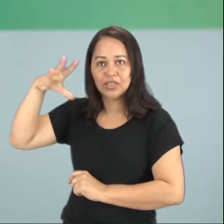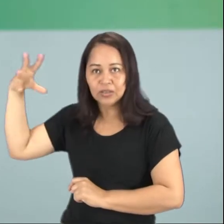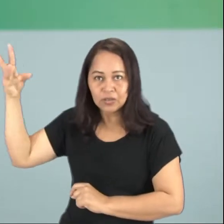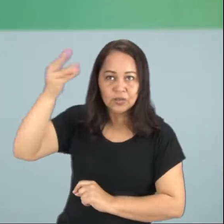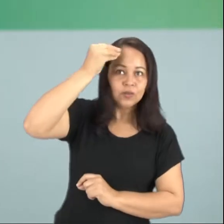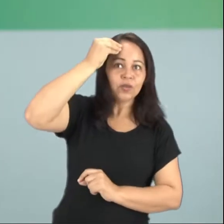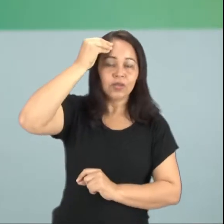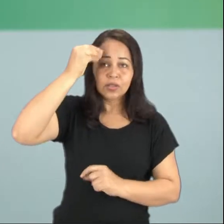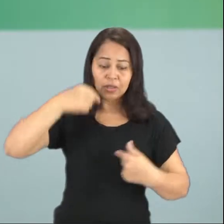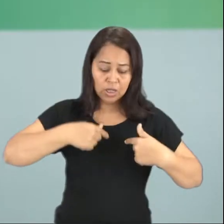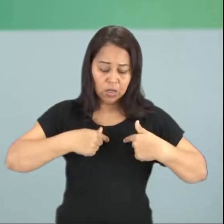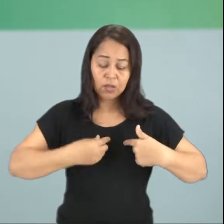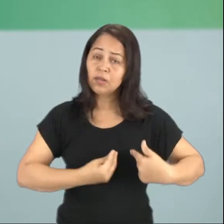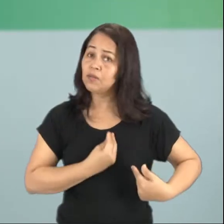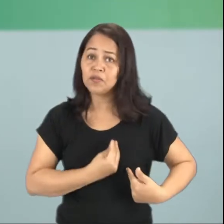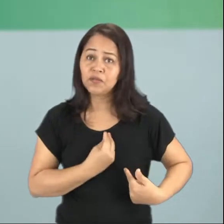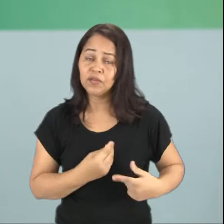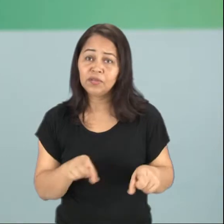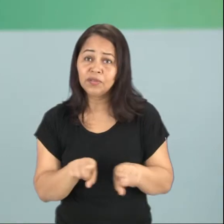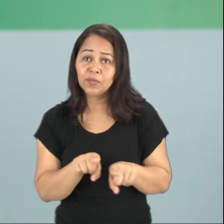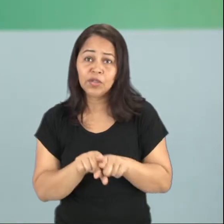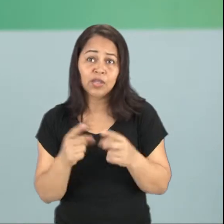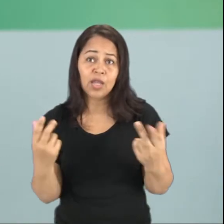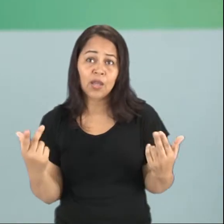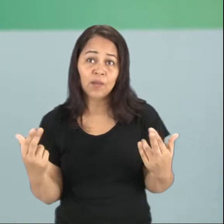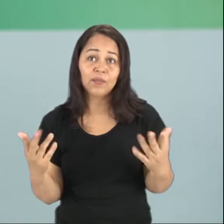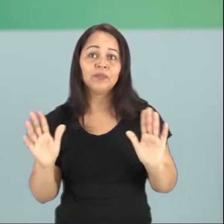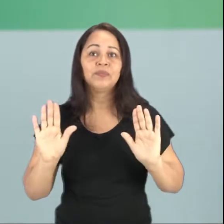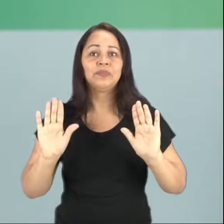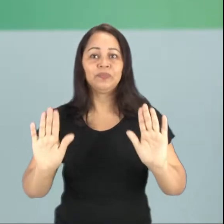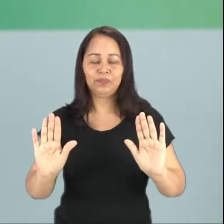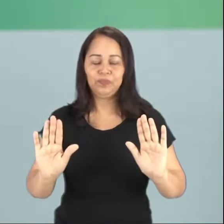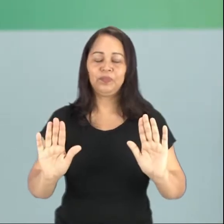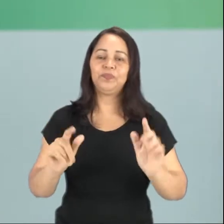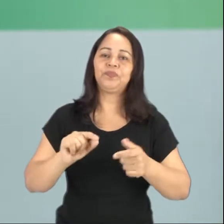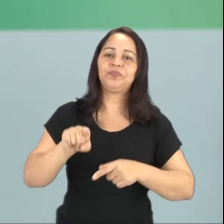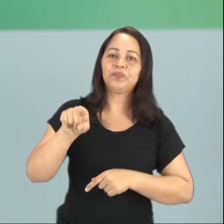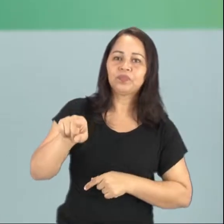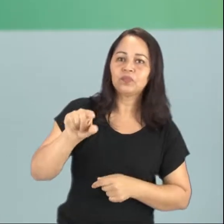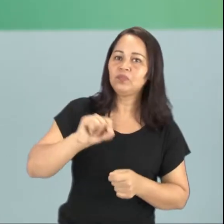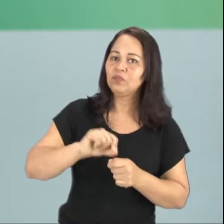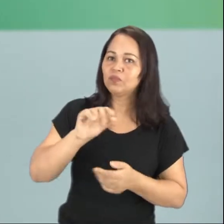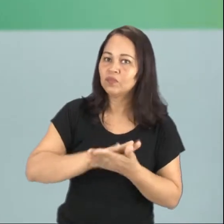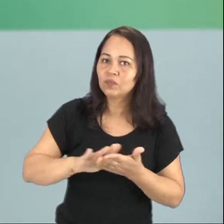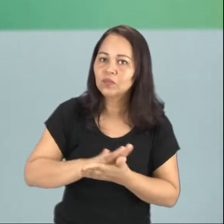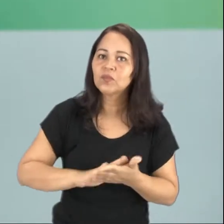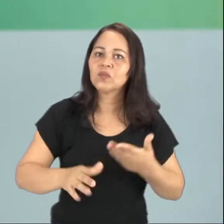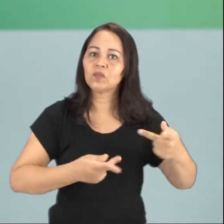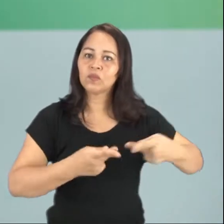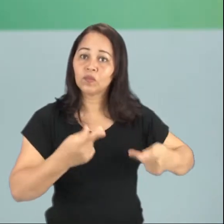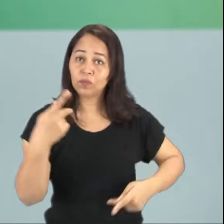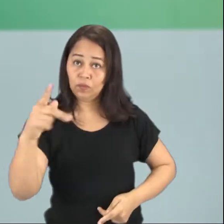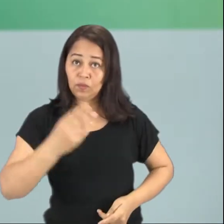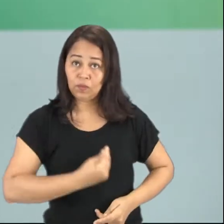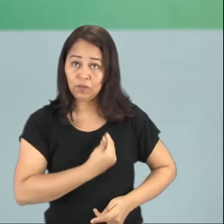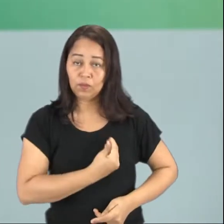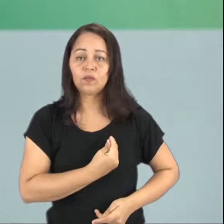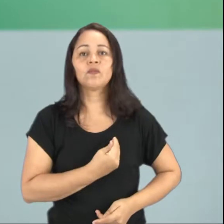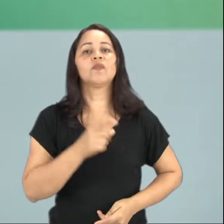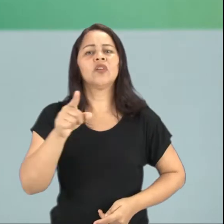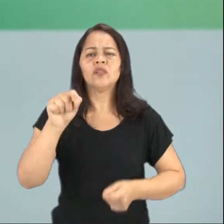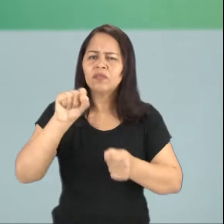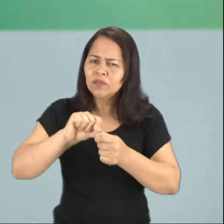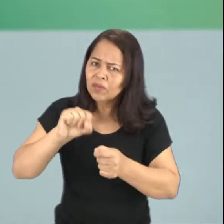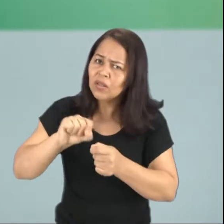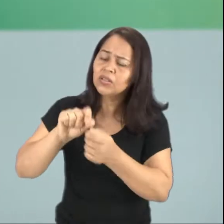vocês façam esse esboço para a gente começar o nosso desenho. Quem não fez, faça. Quem já fez, ótimo, parabéns, continue. Essa